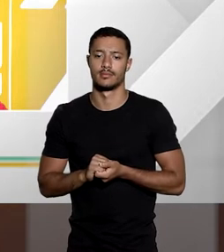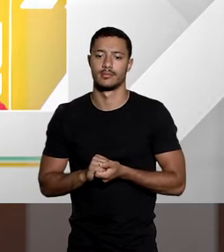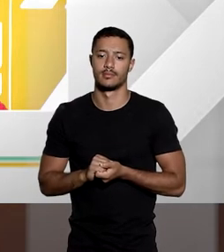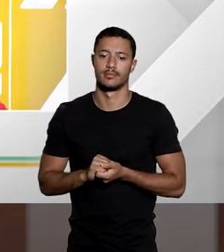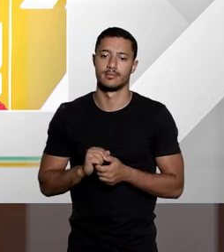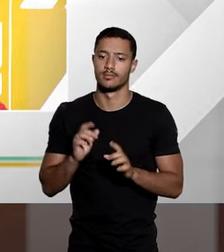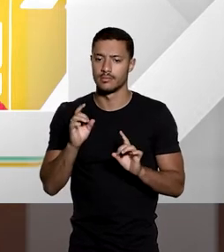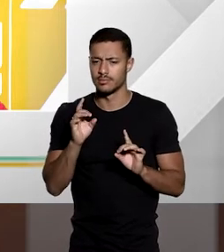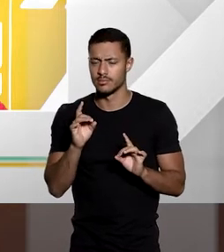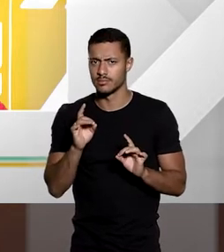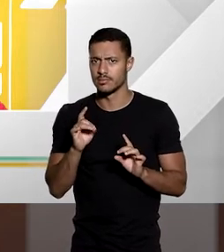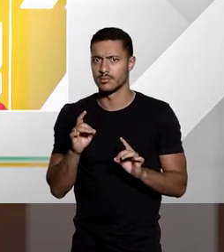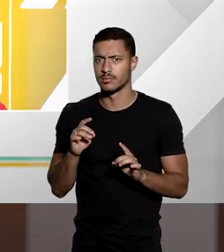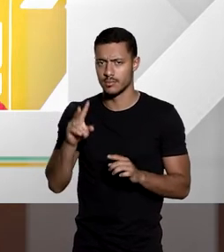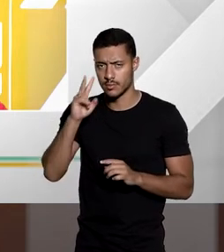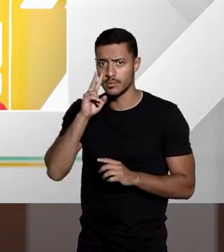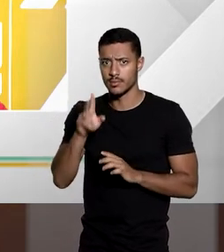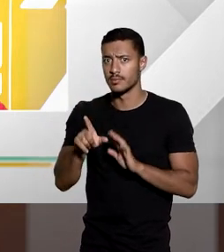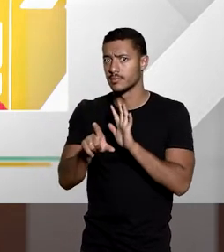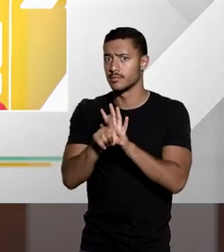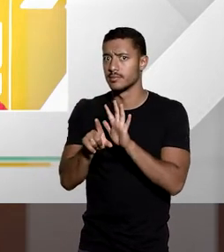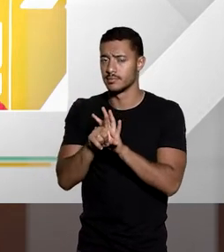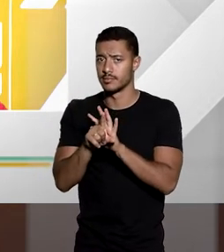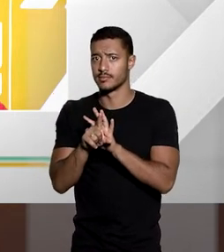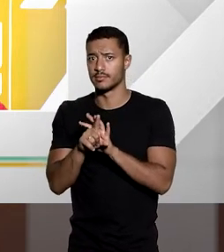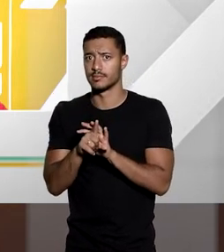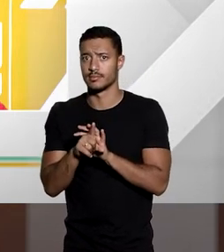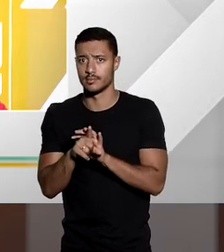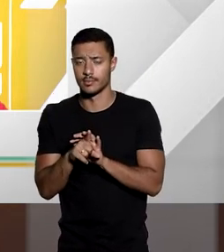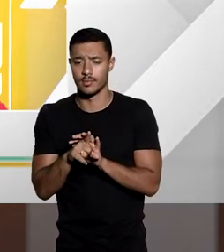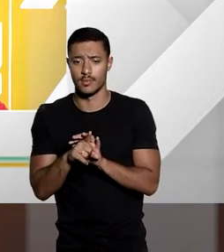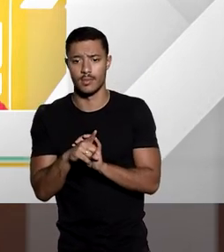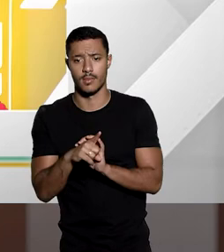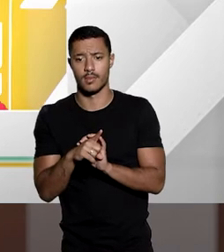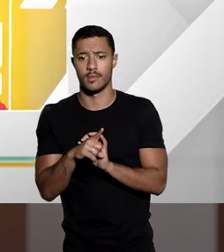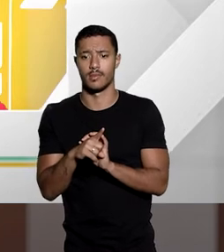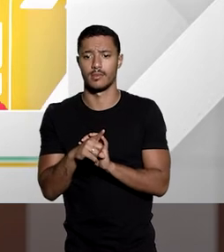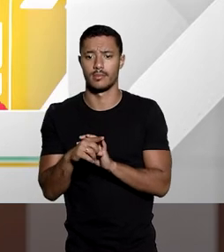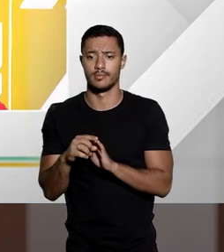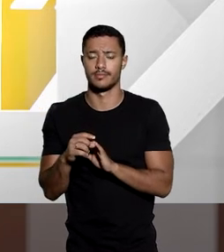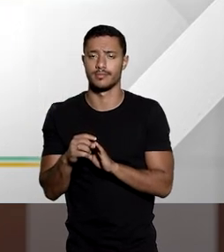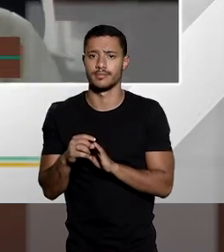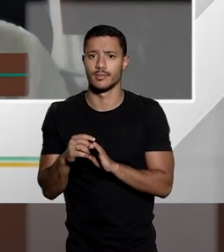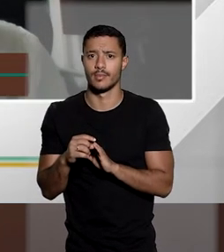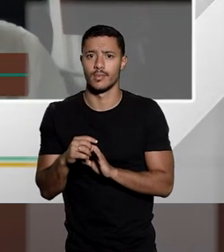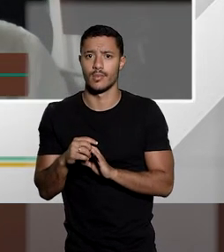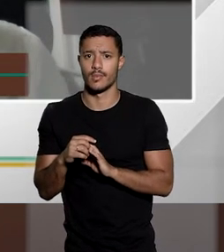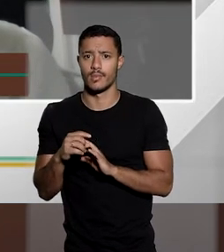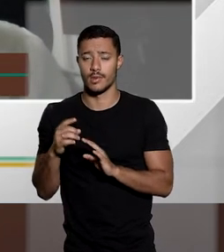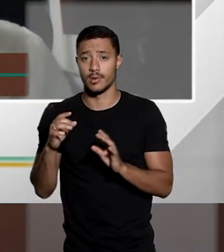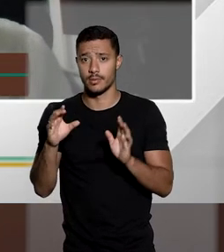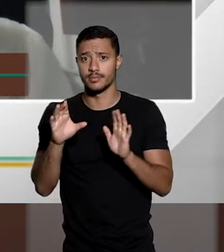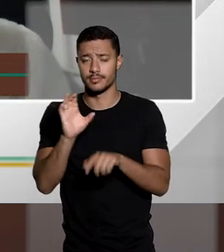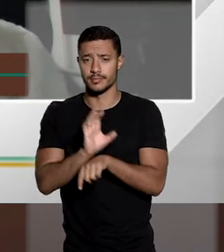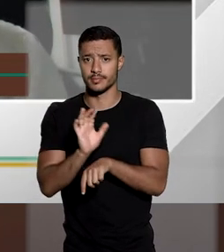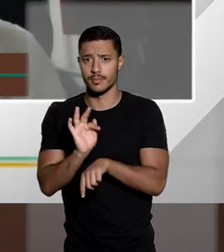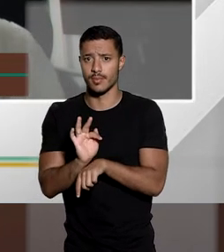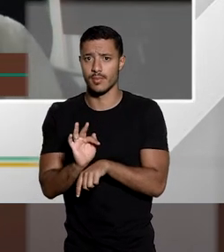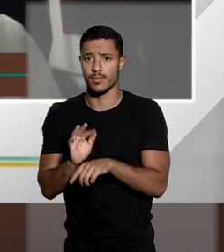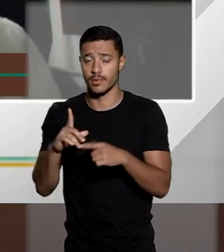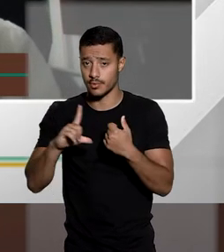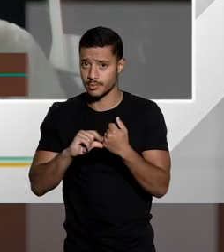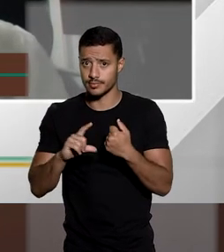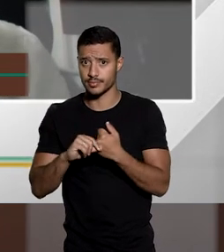É só nos casos previstos em lei. E isto é uma norma que decorre da própria Constituição. O